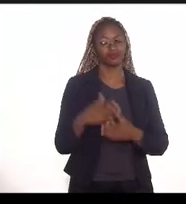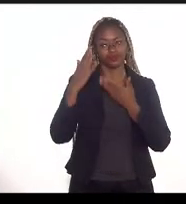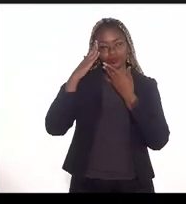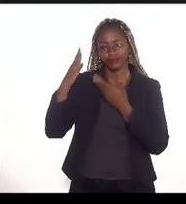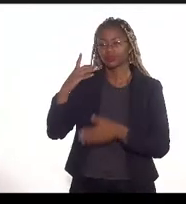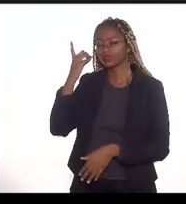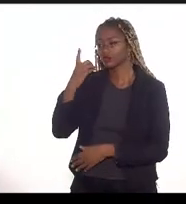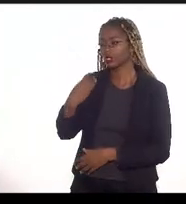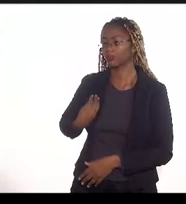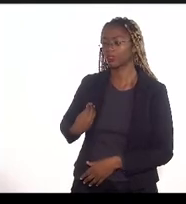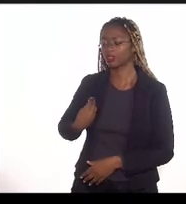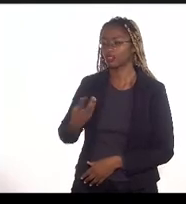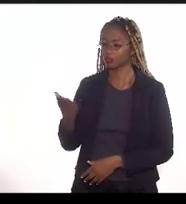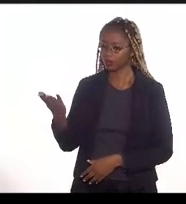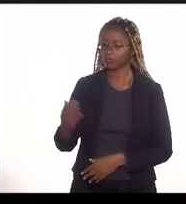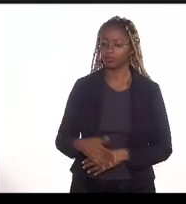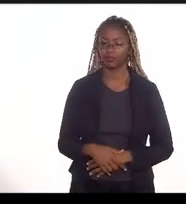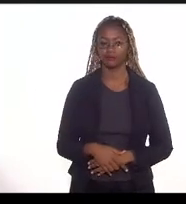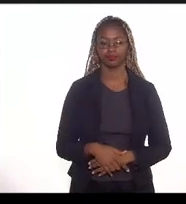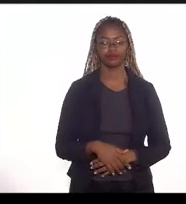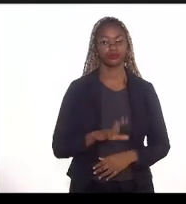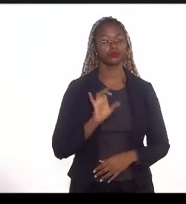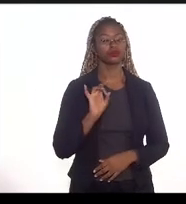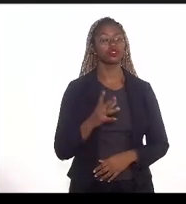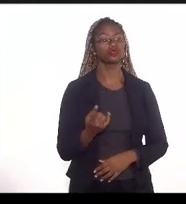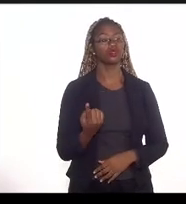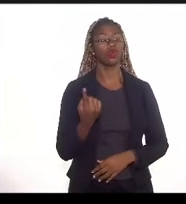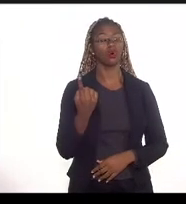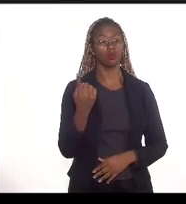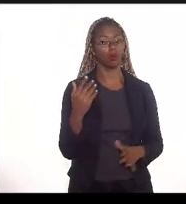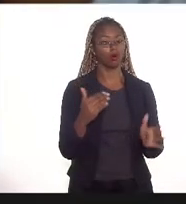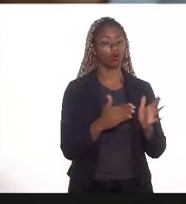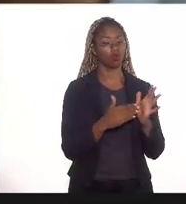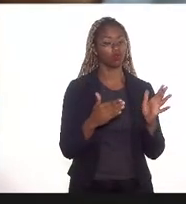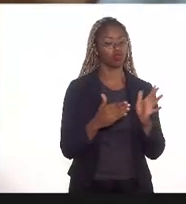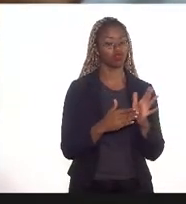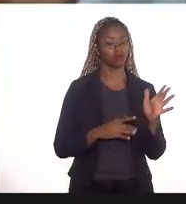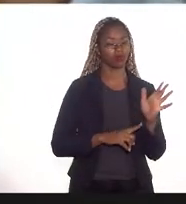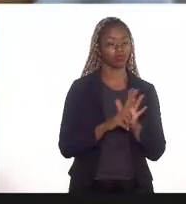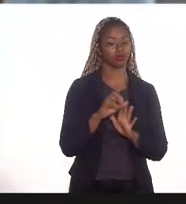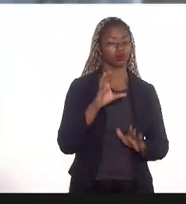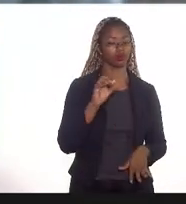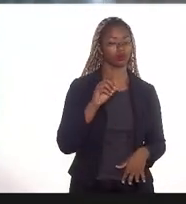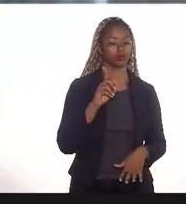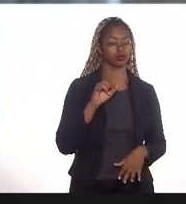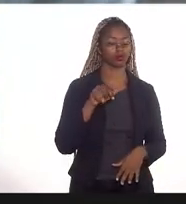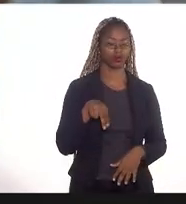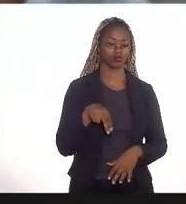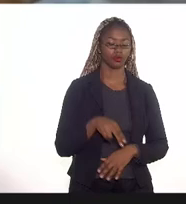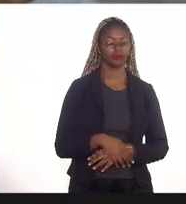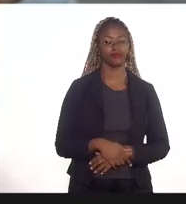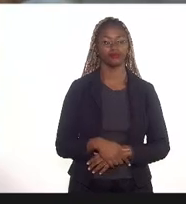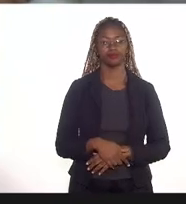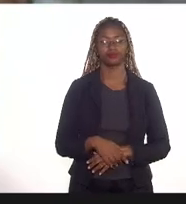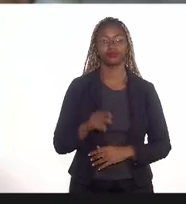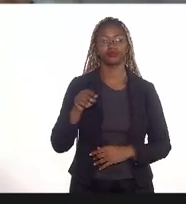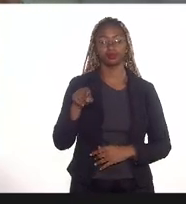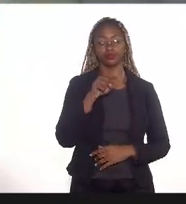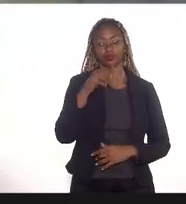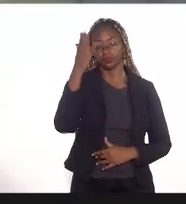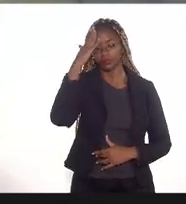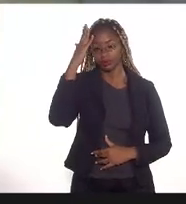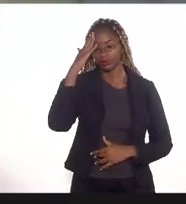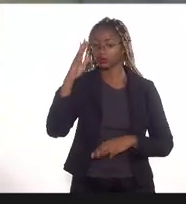sua participação. Queria fazer uma última pergunta aqui à Codim. Como sabe bem Vossa